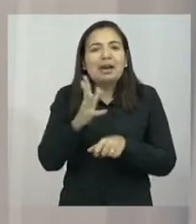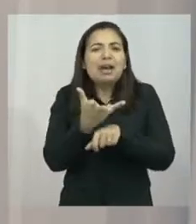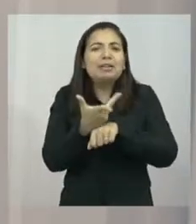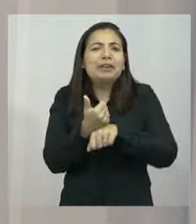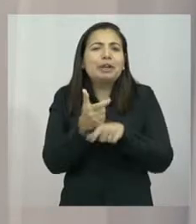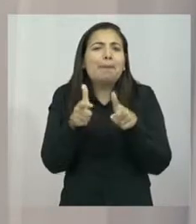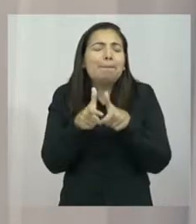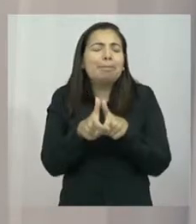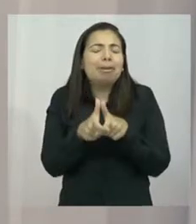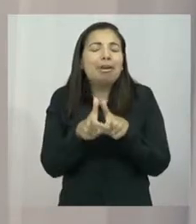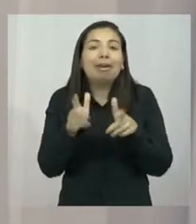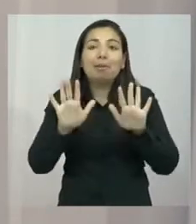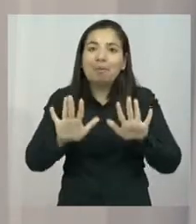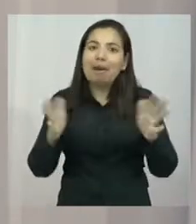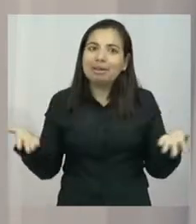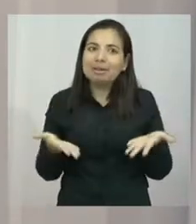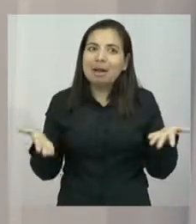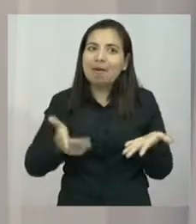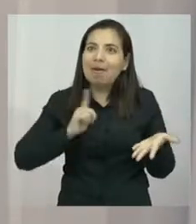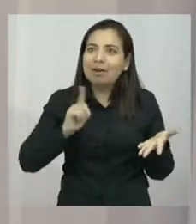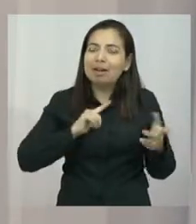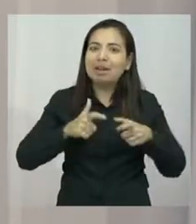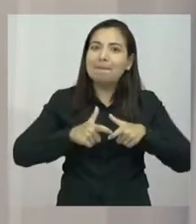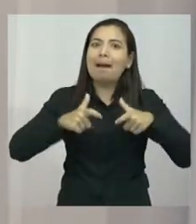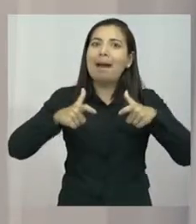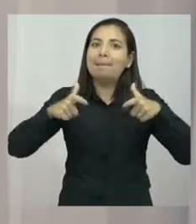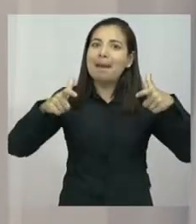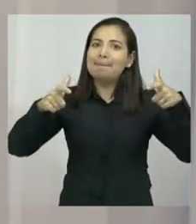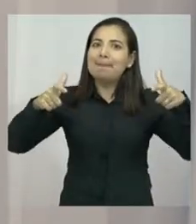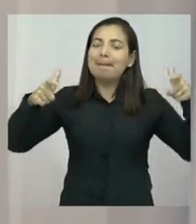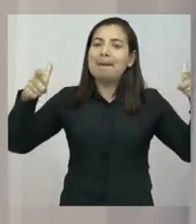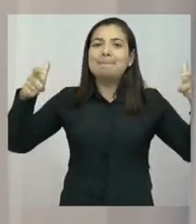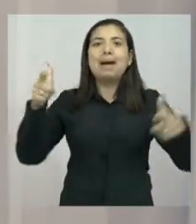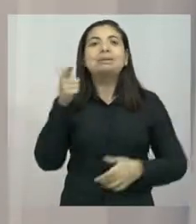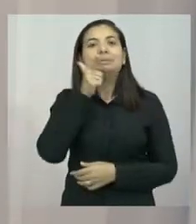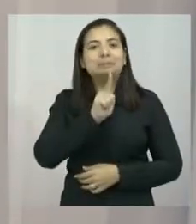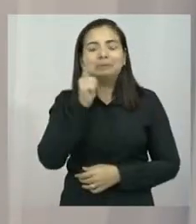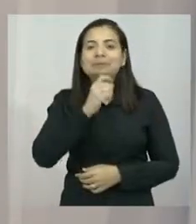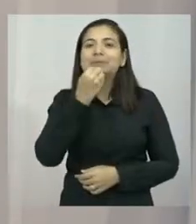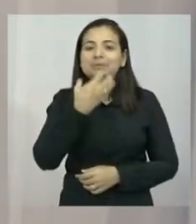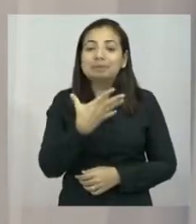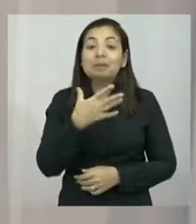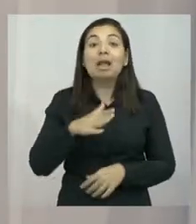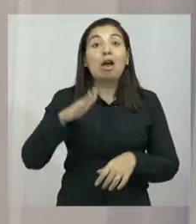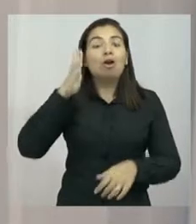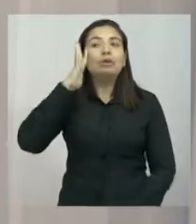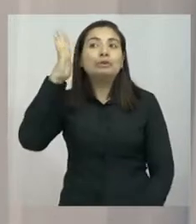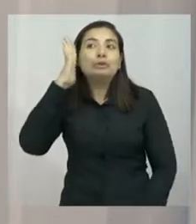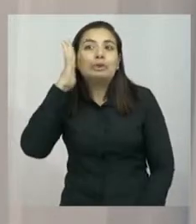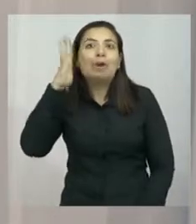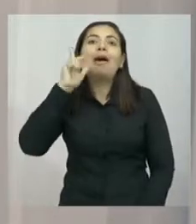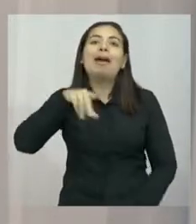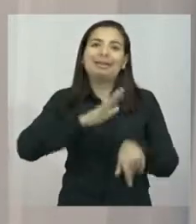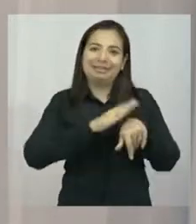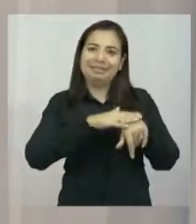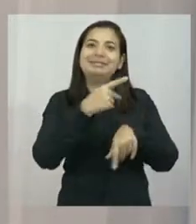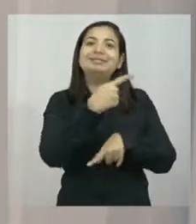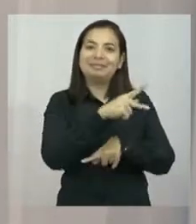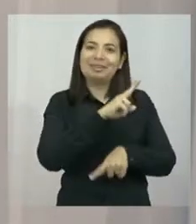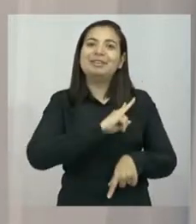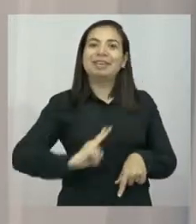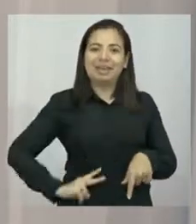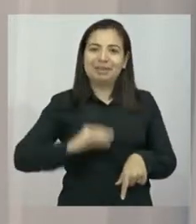que nós vemos que, graças a Deus, está se expandindo. Né? Esse sonho nasceu através dele, né, do nosso vereador e hoje